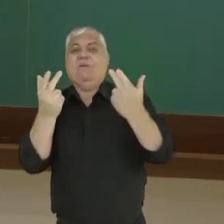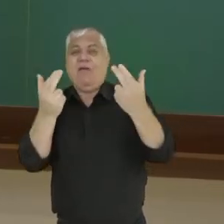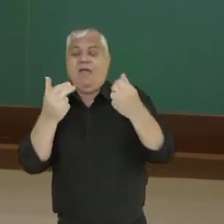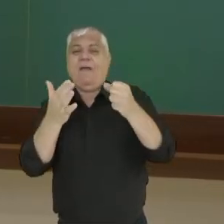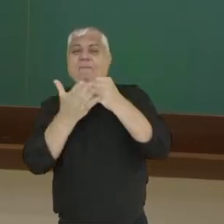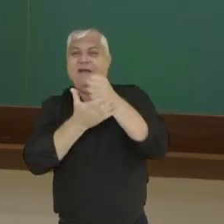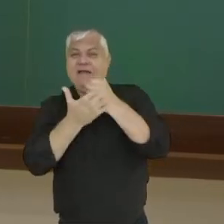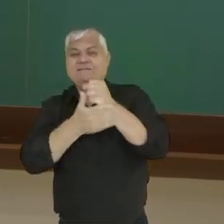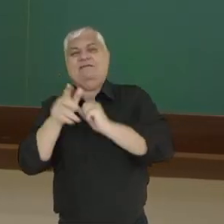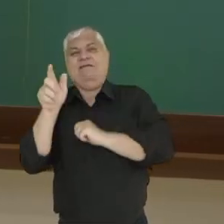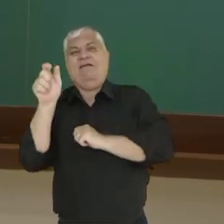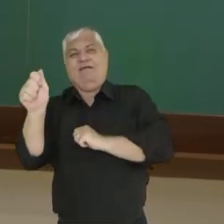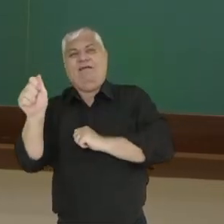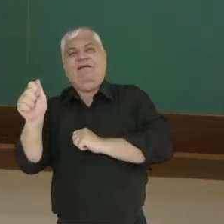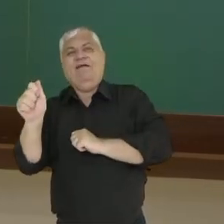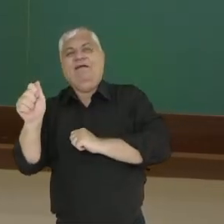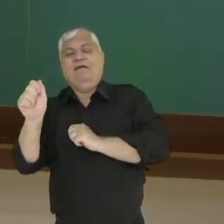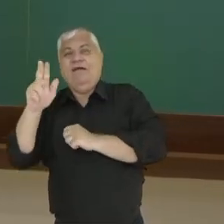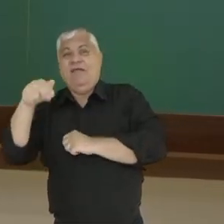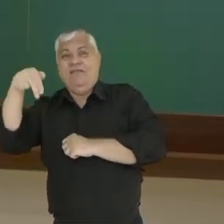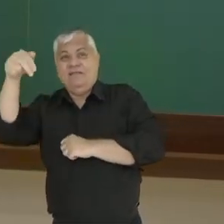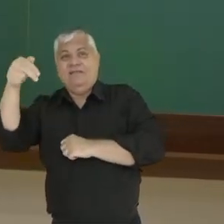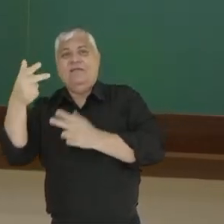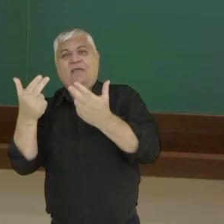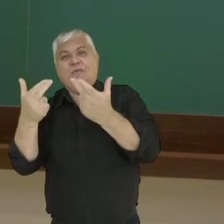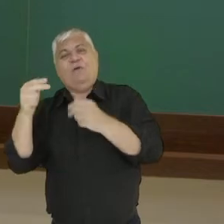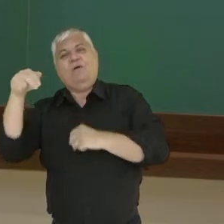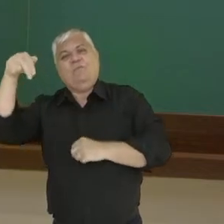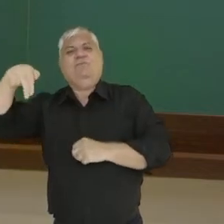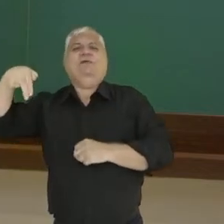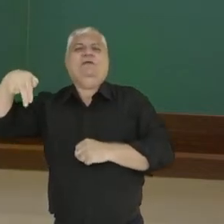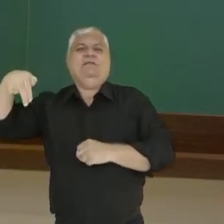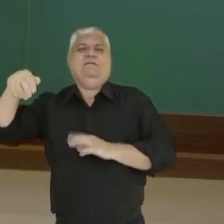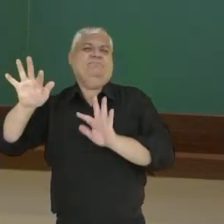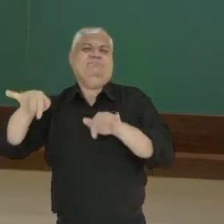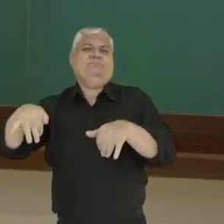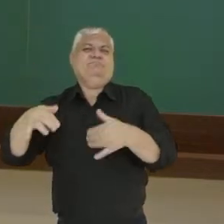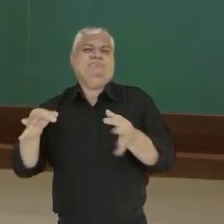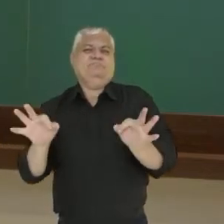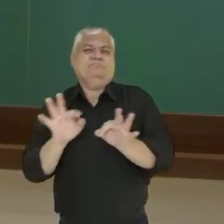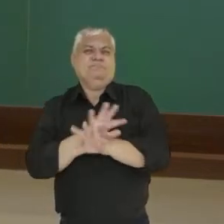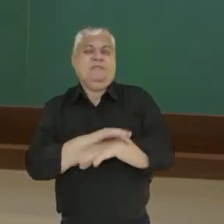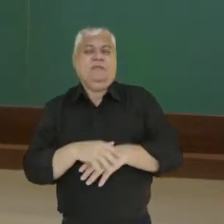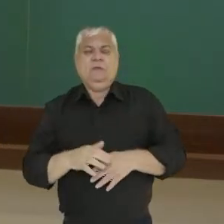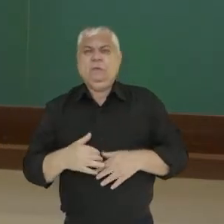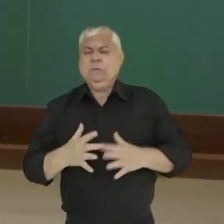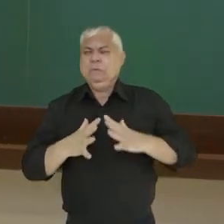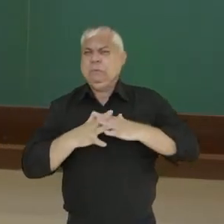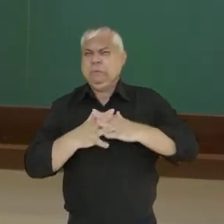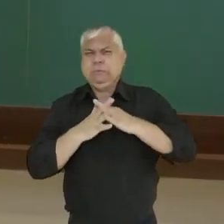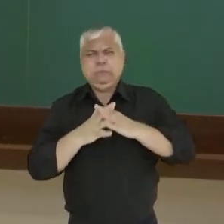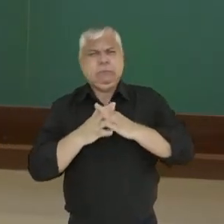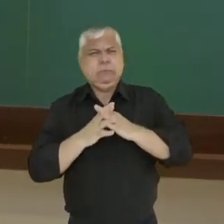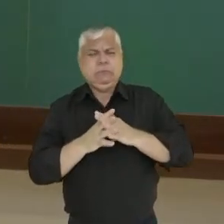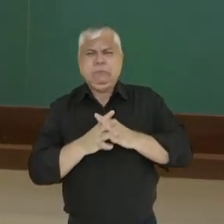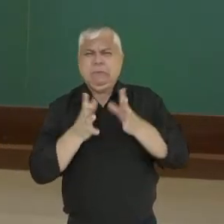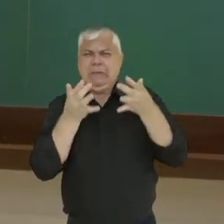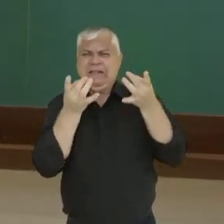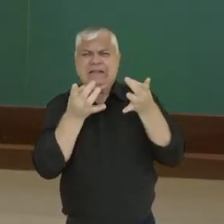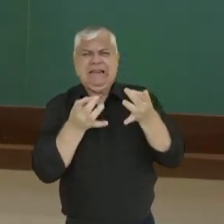base a elevado na log de n na base a é igual a n. Nossa, professora, muito confuso. Confuso porque